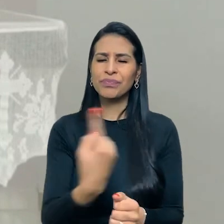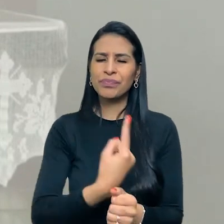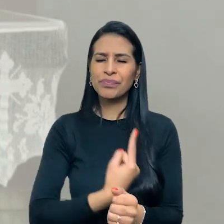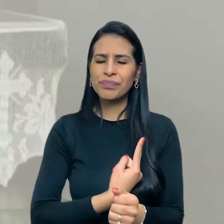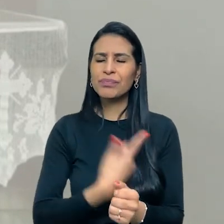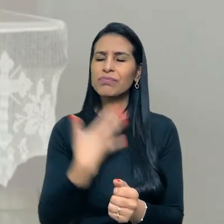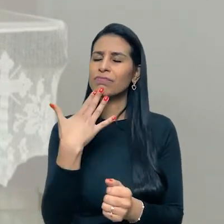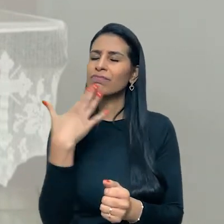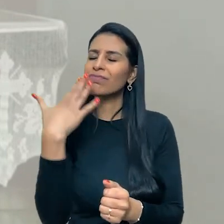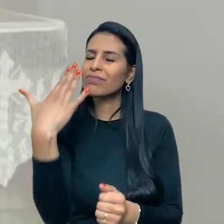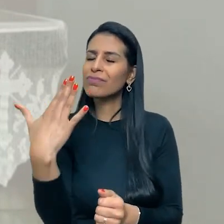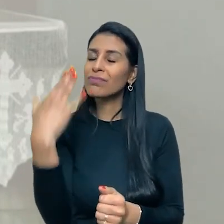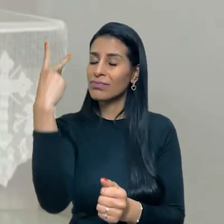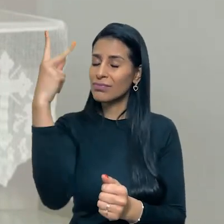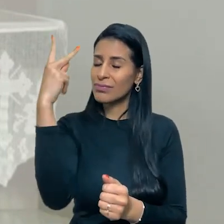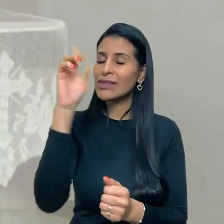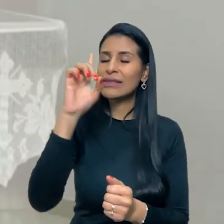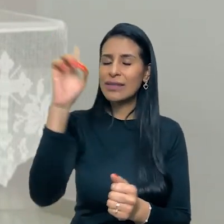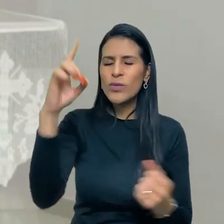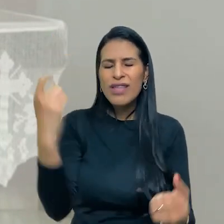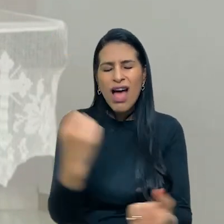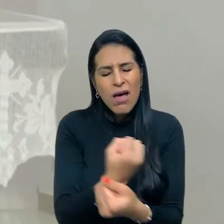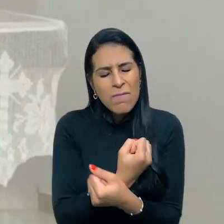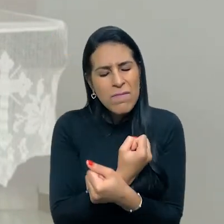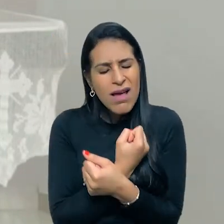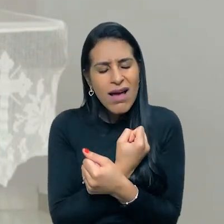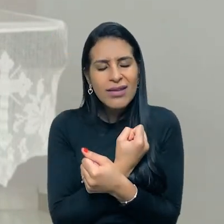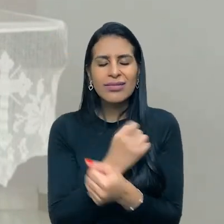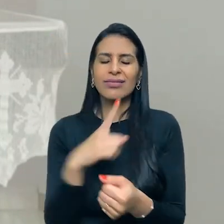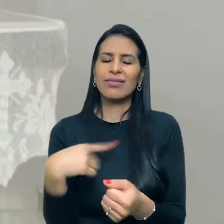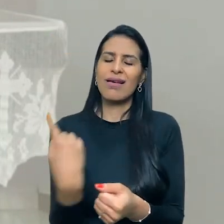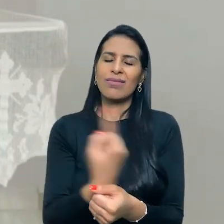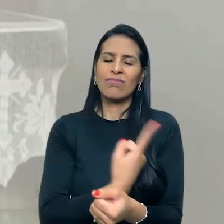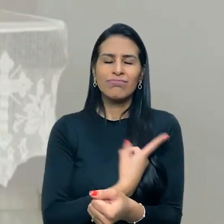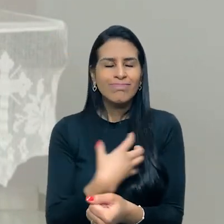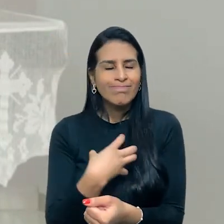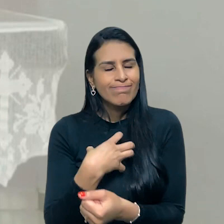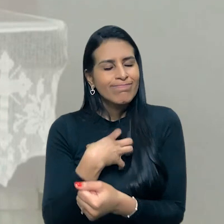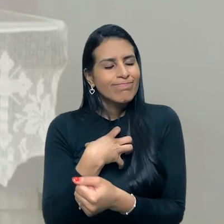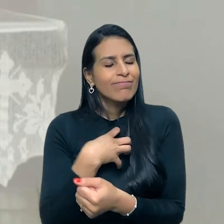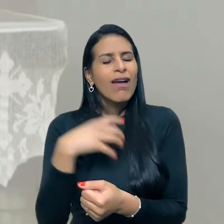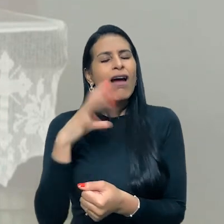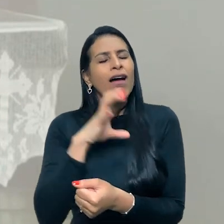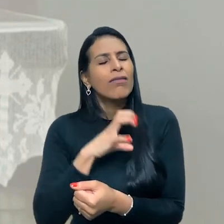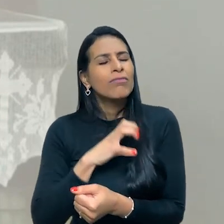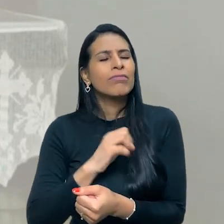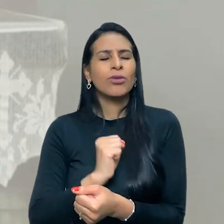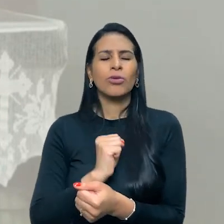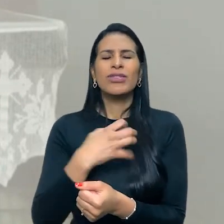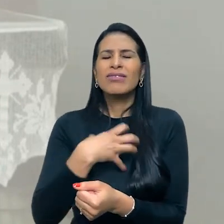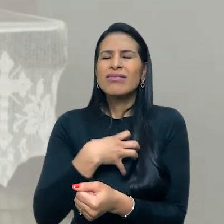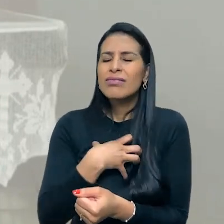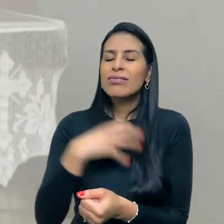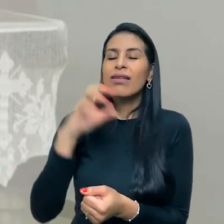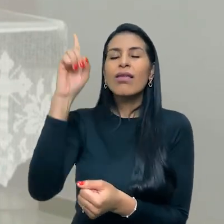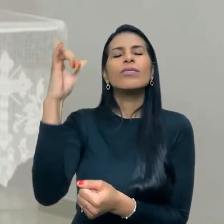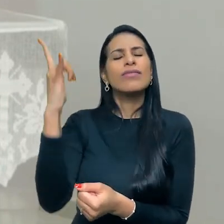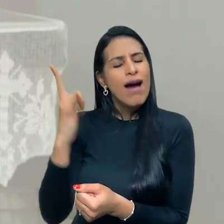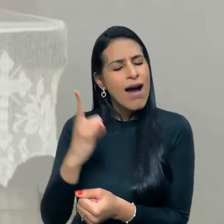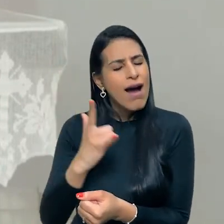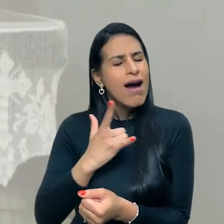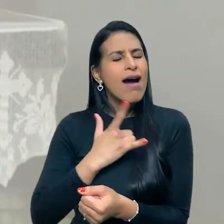dia. Abraça-nos, ó Deus, com ternura e dá que, ao nos sentirmos amados e amadas por